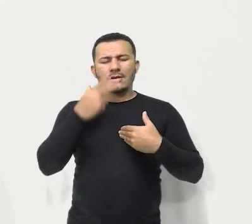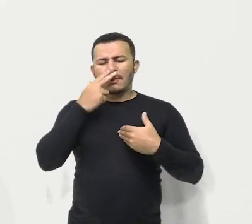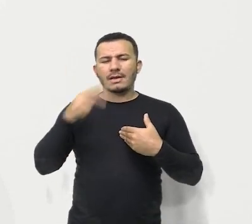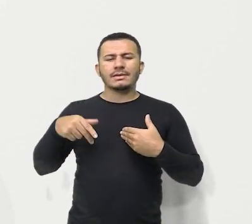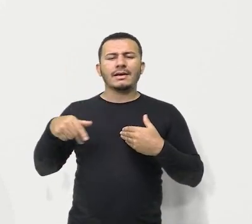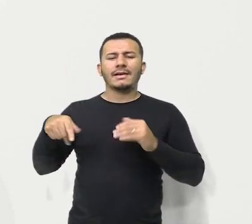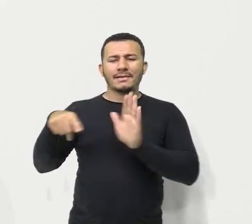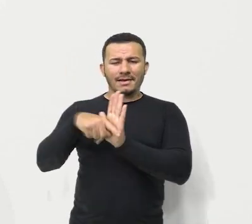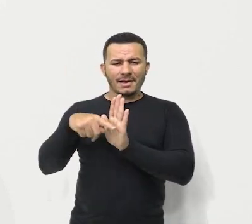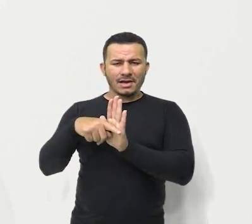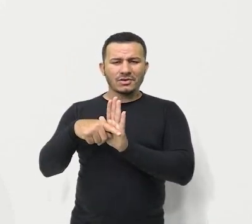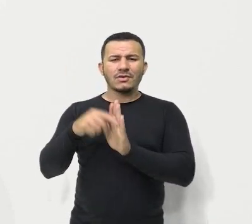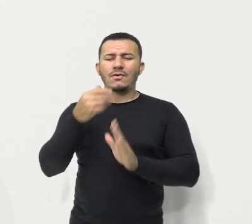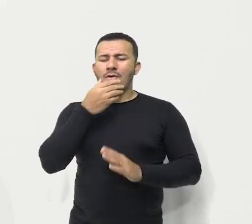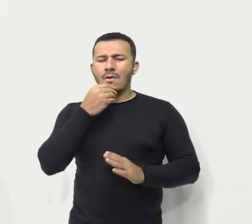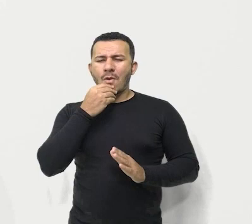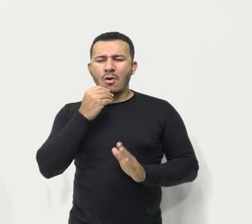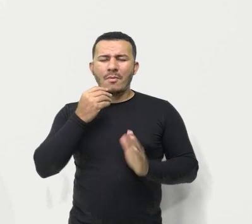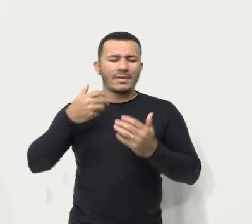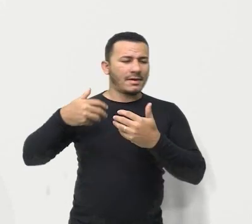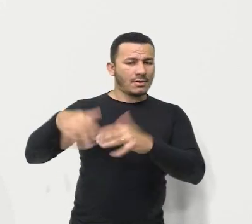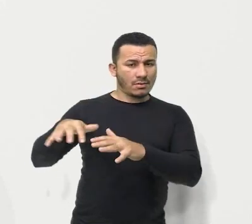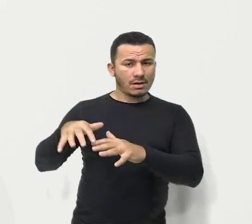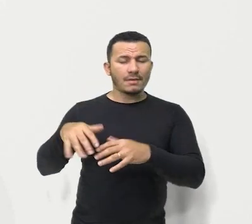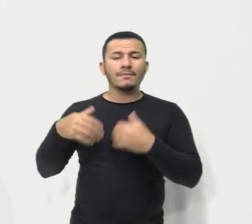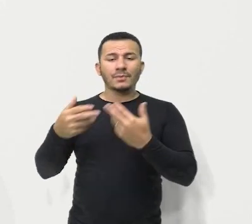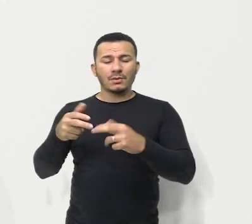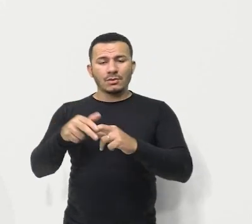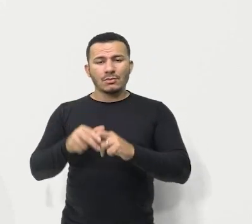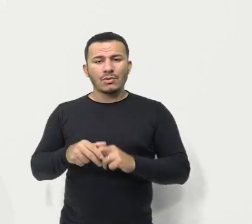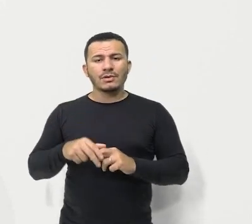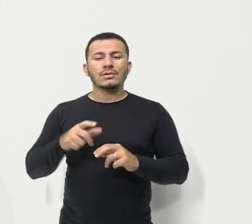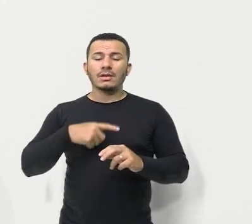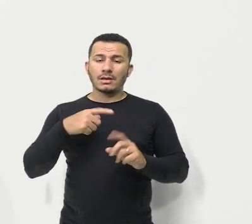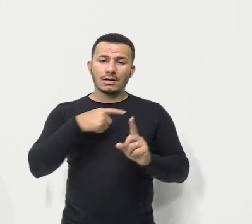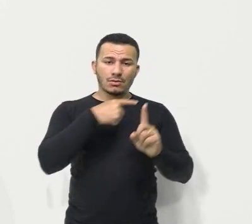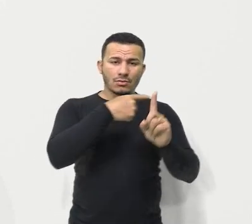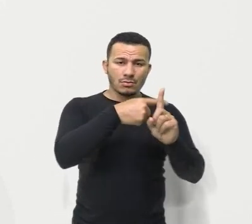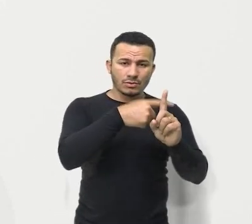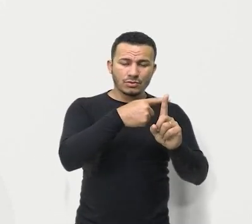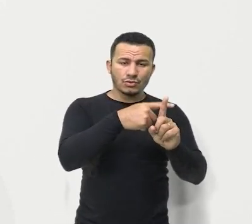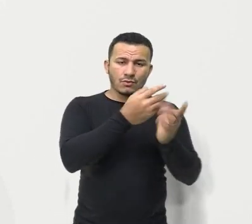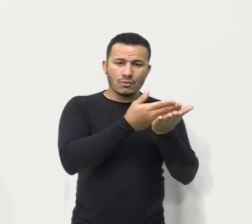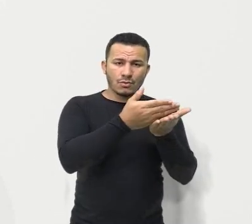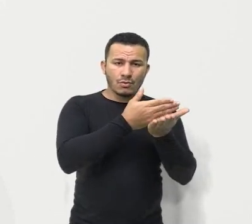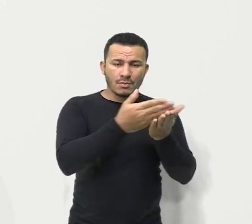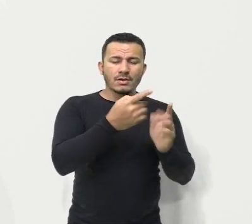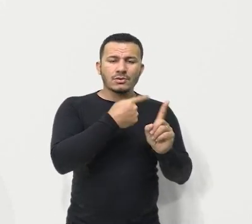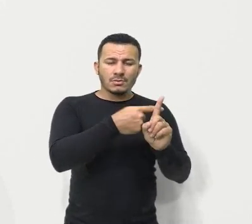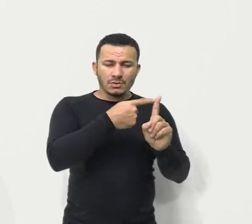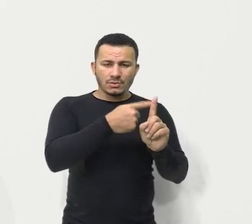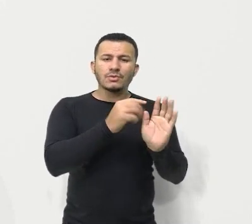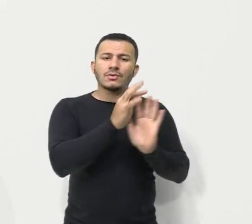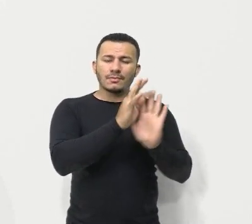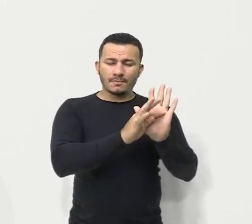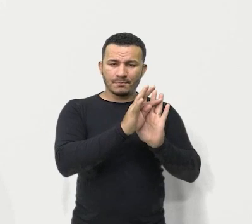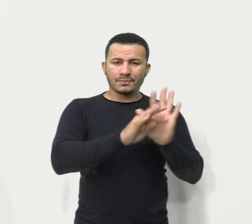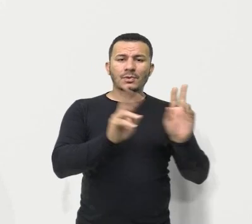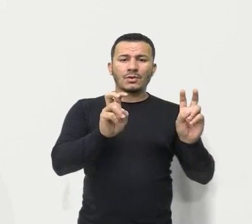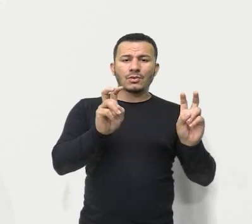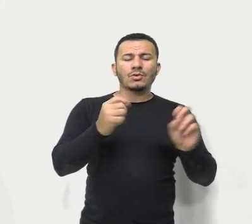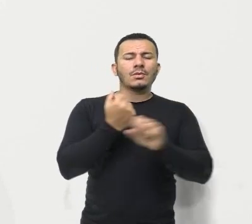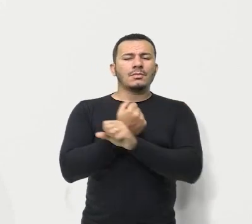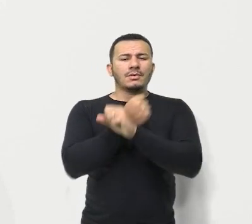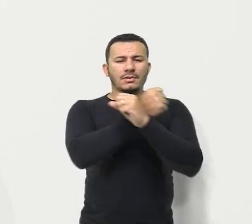Então notem que utilizou-se essa atitude positiva e esse texto positivo em relação